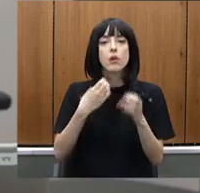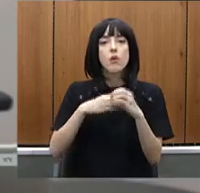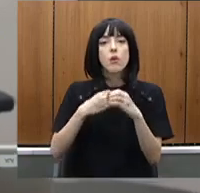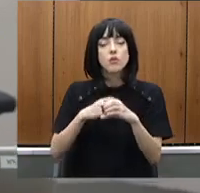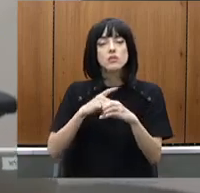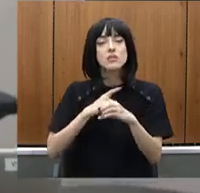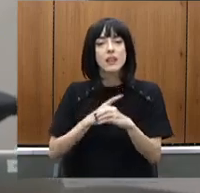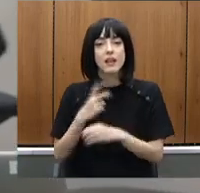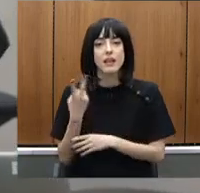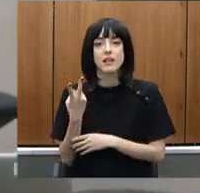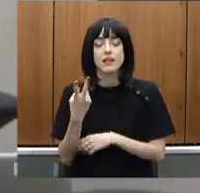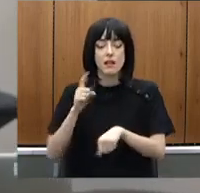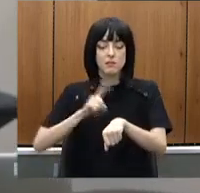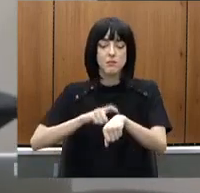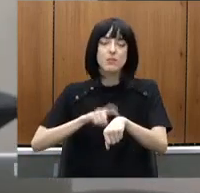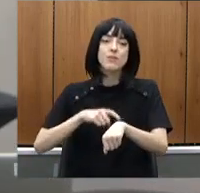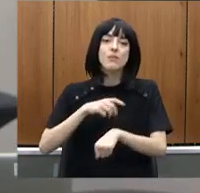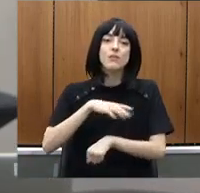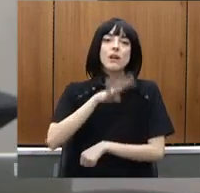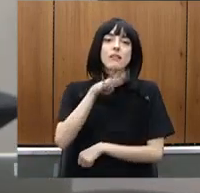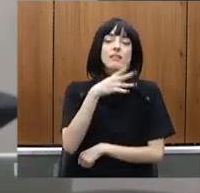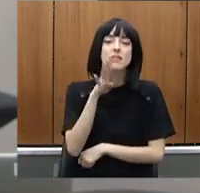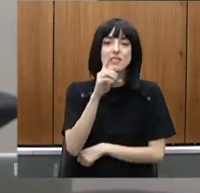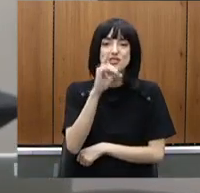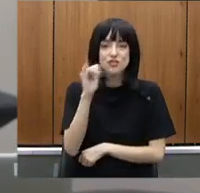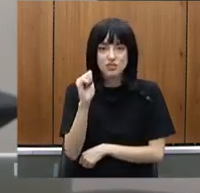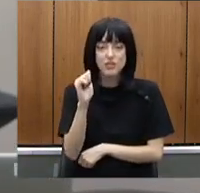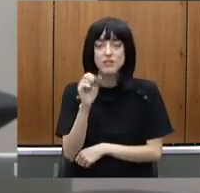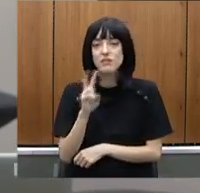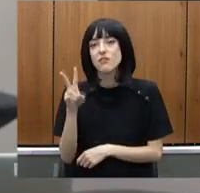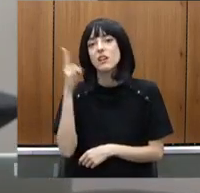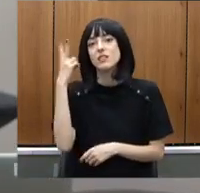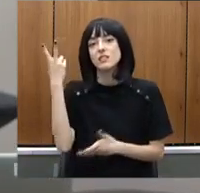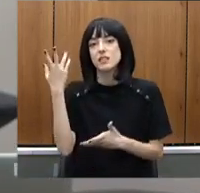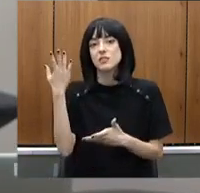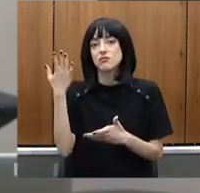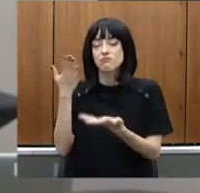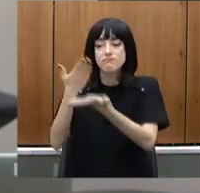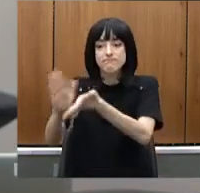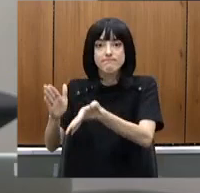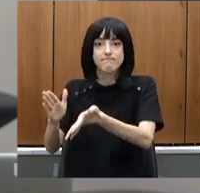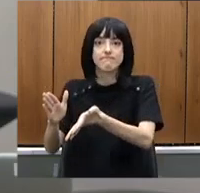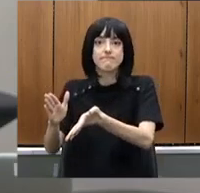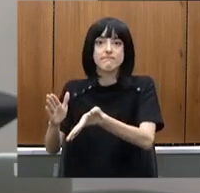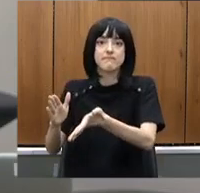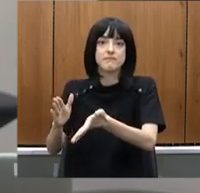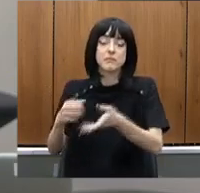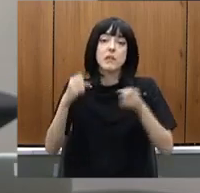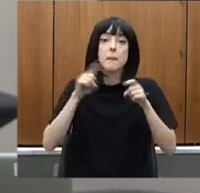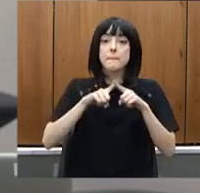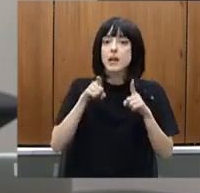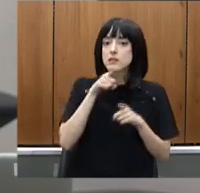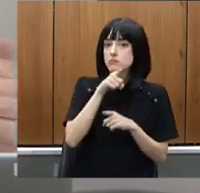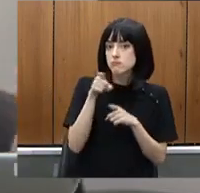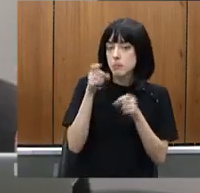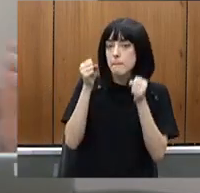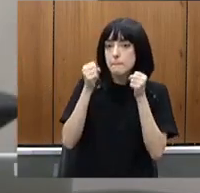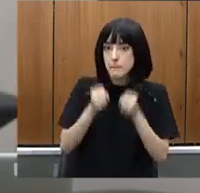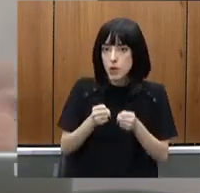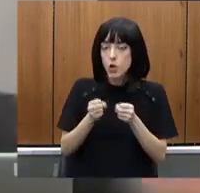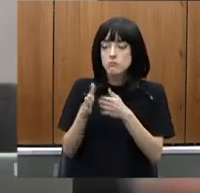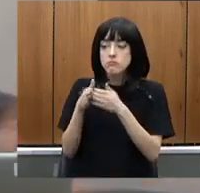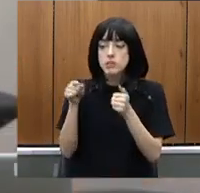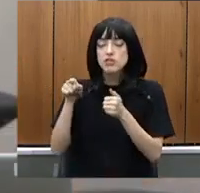ainda o comandante geral pode pode solicitar lá a diretora de recursos humanos que possa